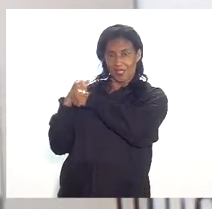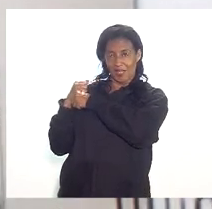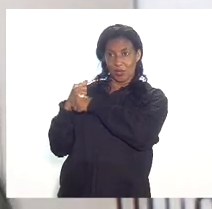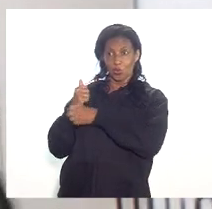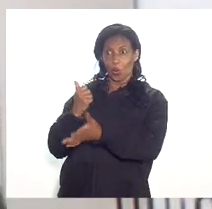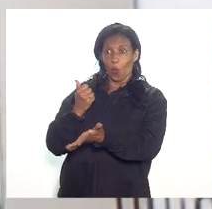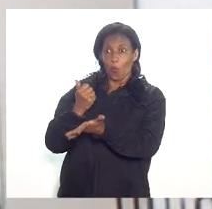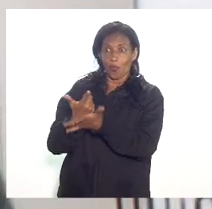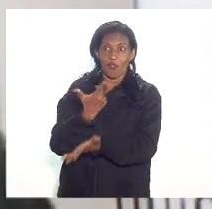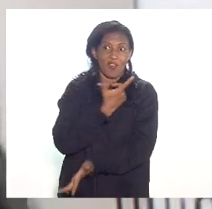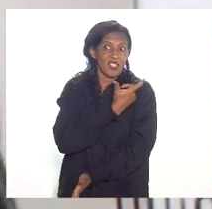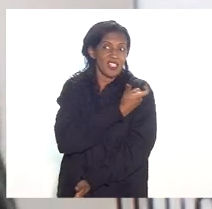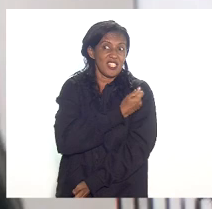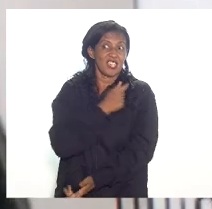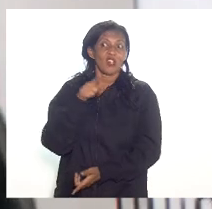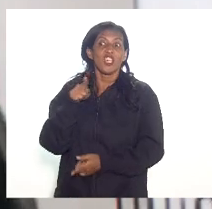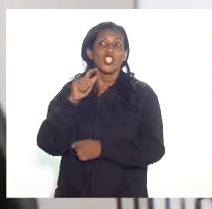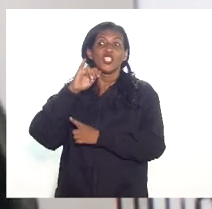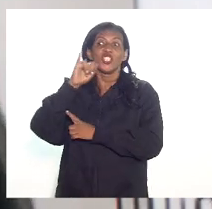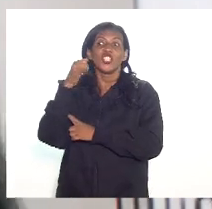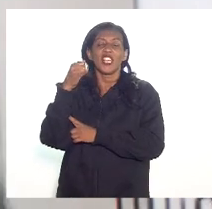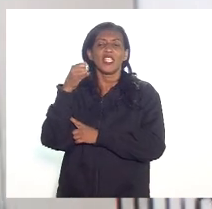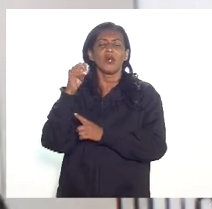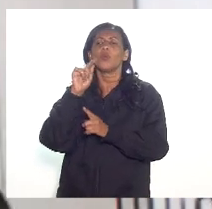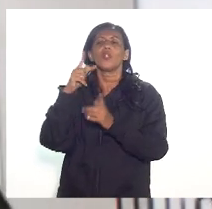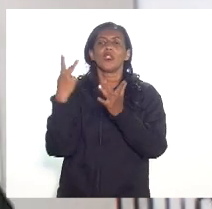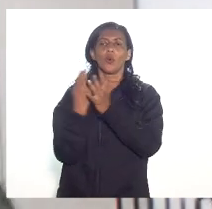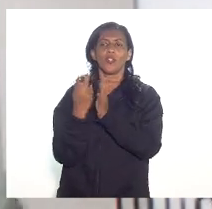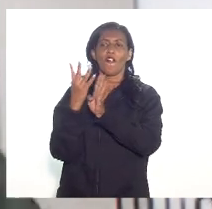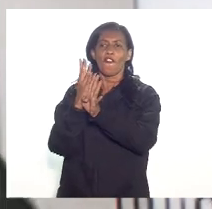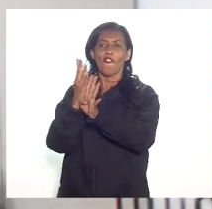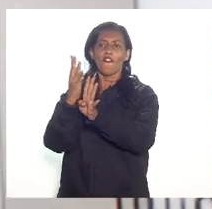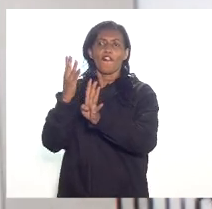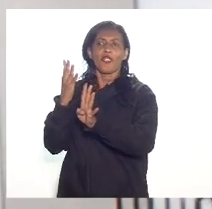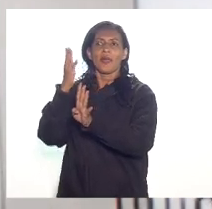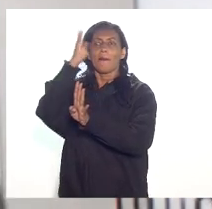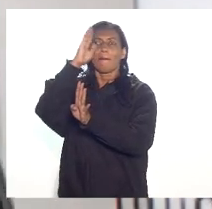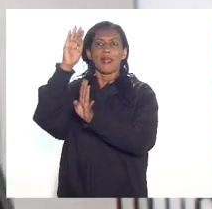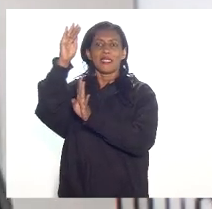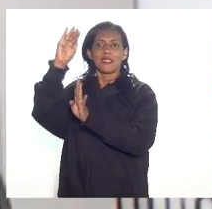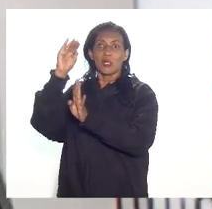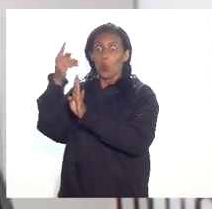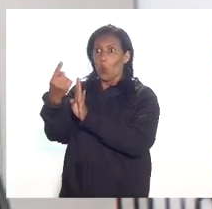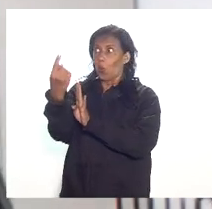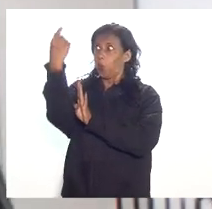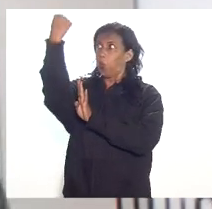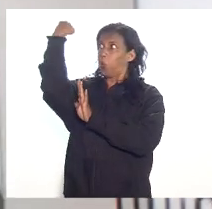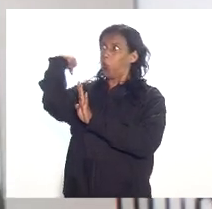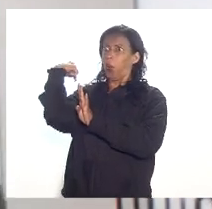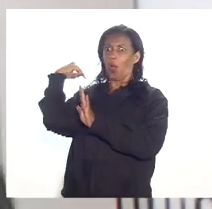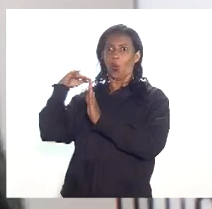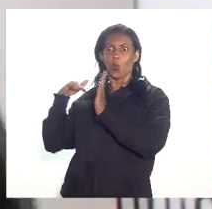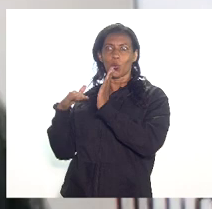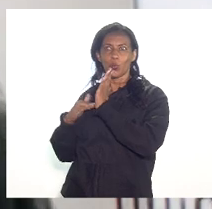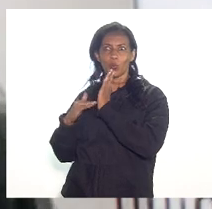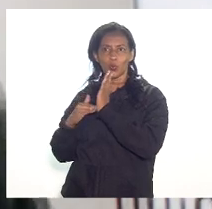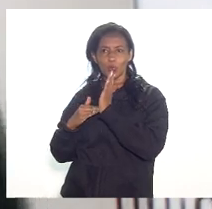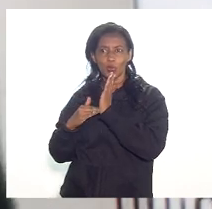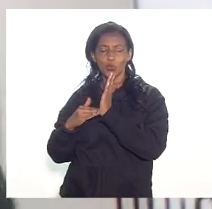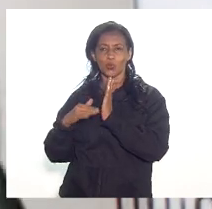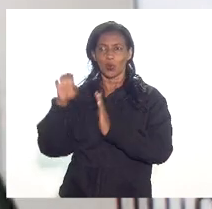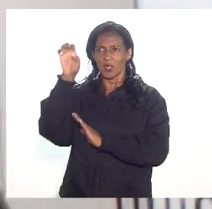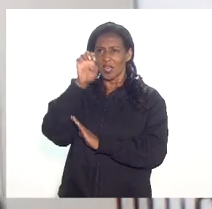resultado fomos para o final da fila os Estados Unidos já vacinaram mais de 50% da população a Europa mais de 40